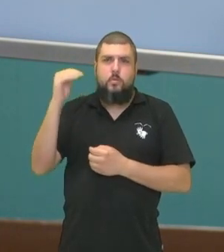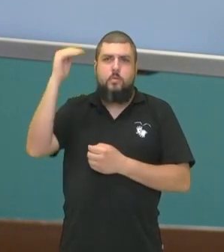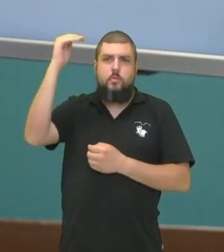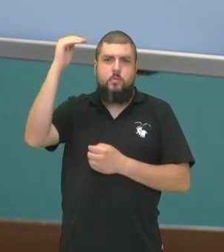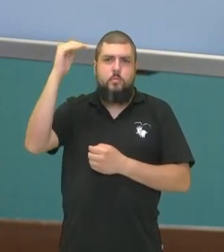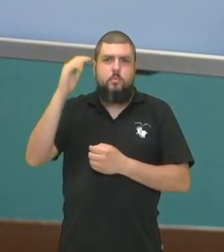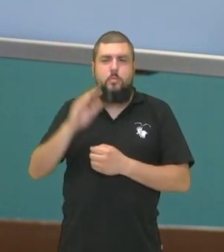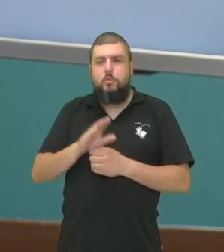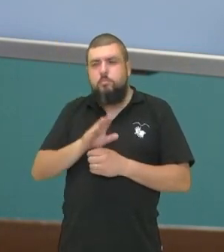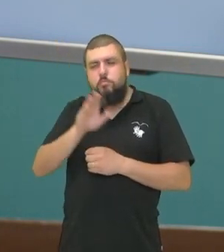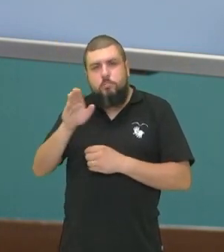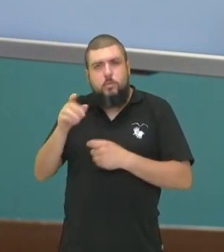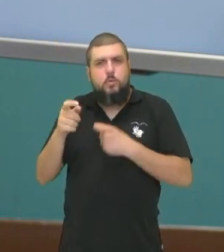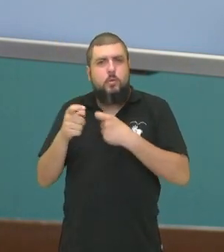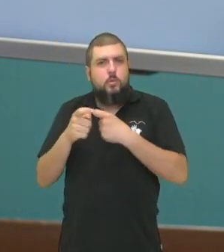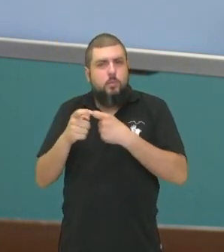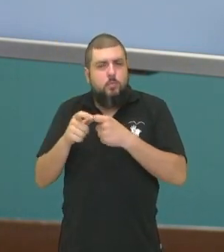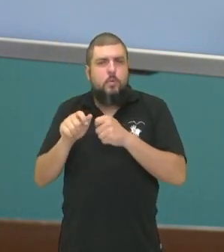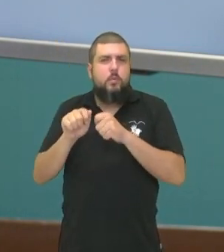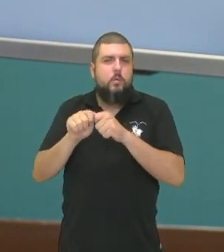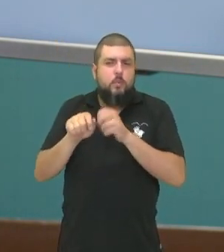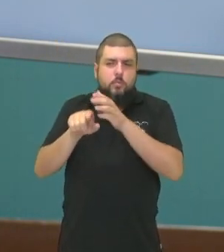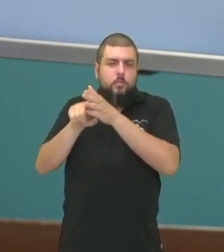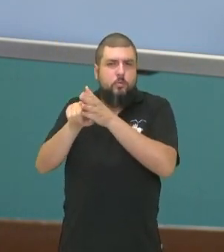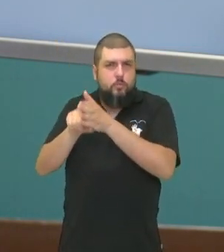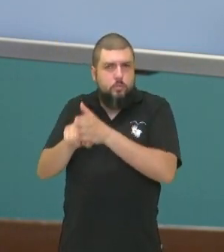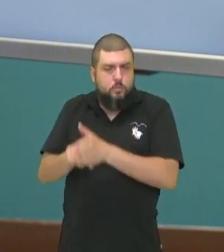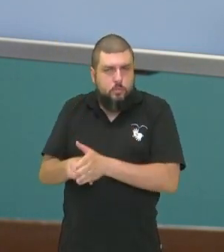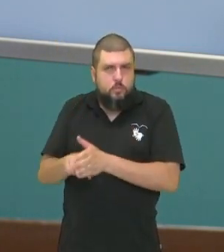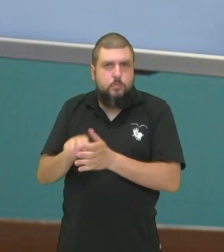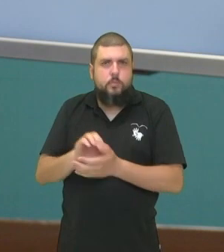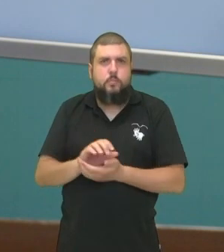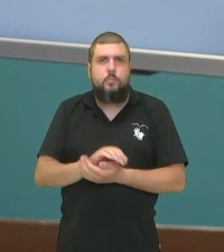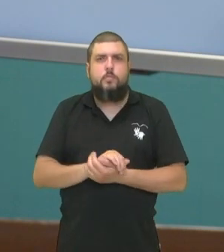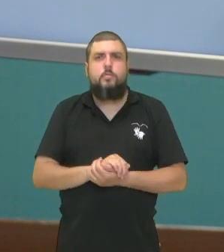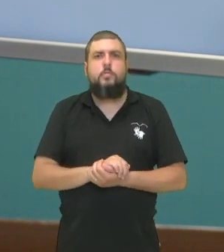no médico fazer esse acompanhamento para ver se está tudo bem com a sua saúde.